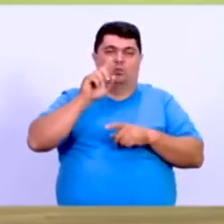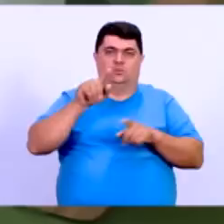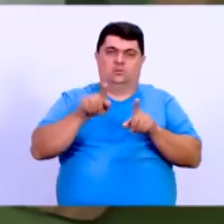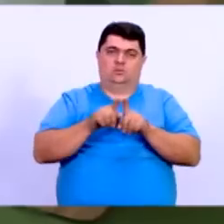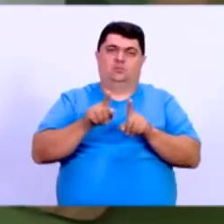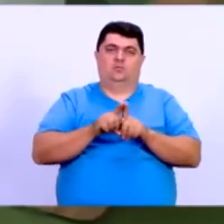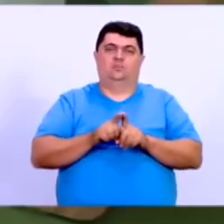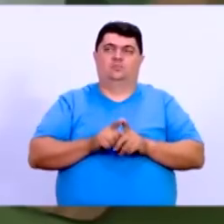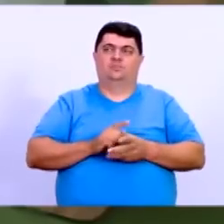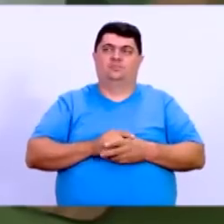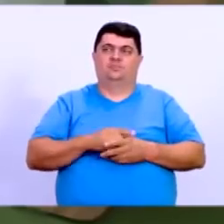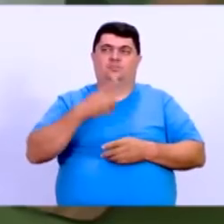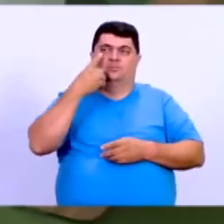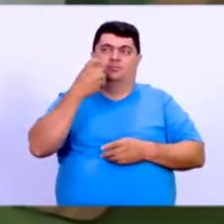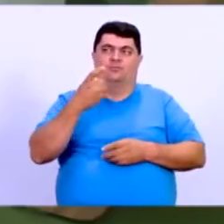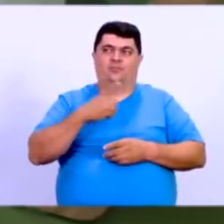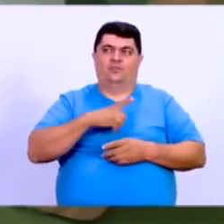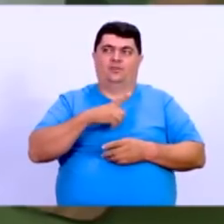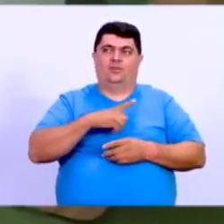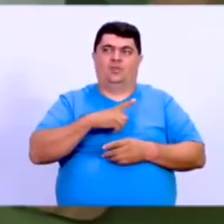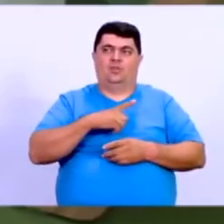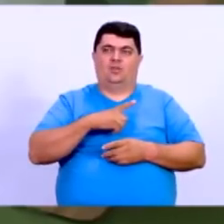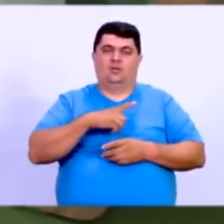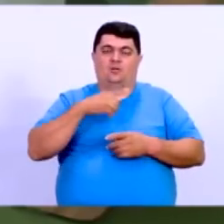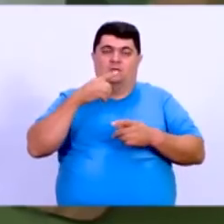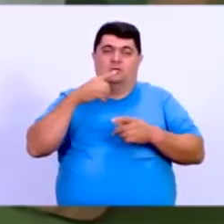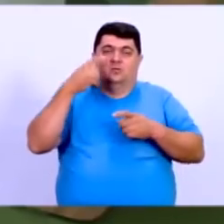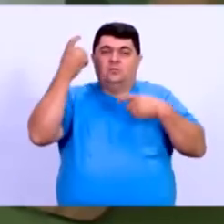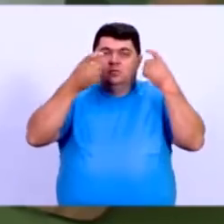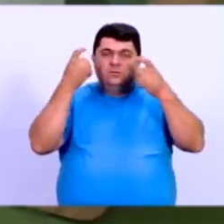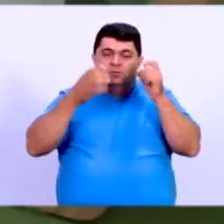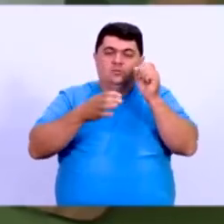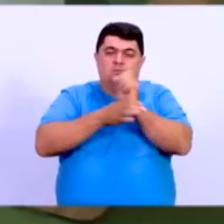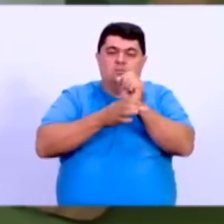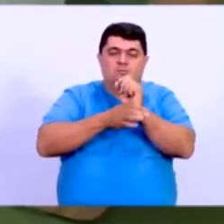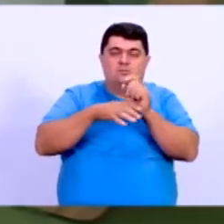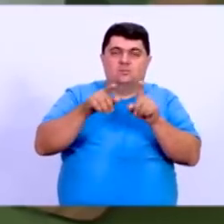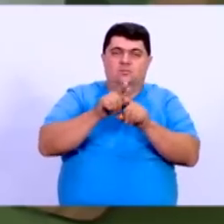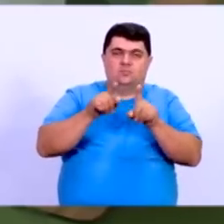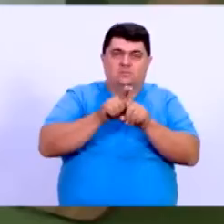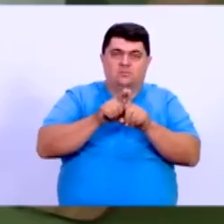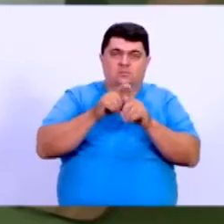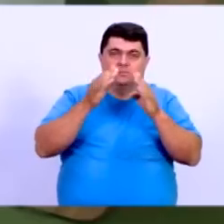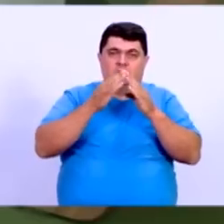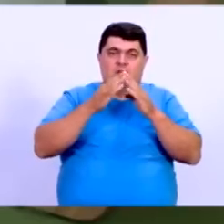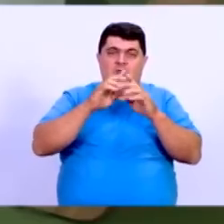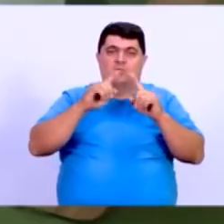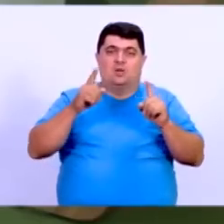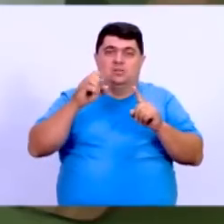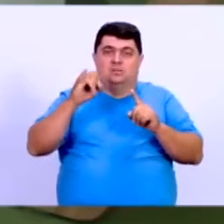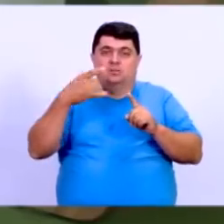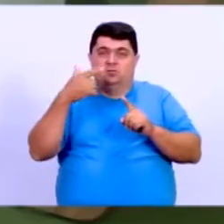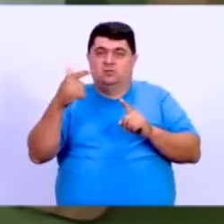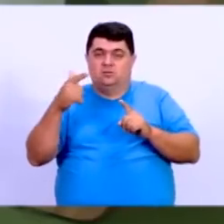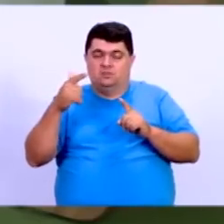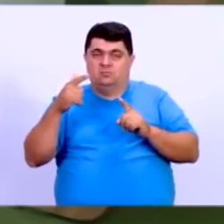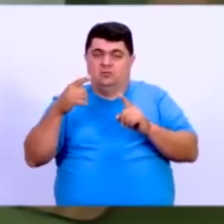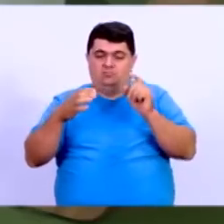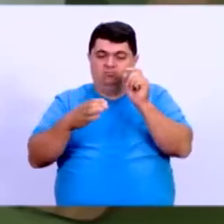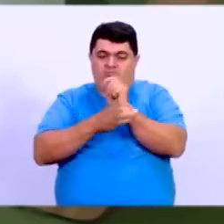Professor, interessante esse exemplo que o senhor deu aí, né? Você se preocupa com a segurança na tua residência, só que se você não se preocupar com a